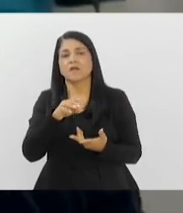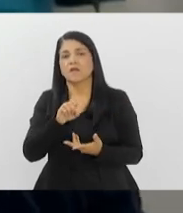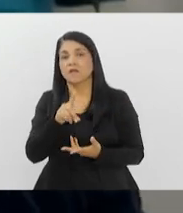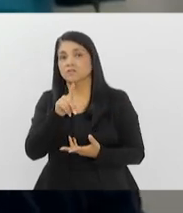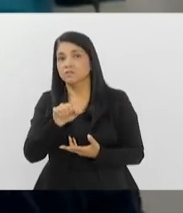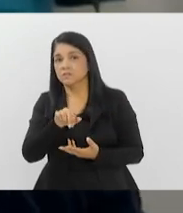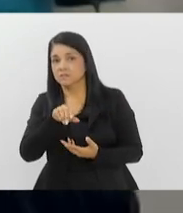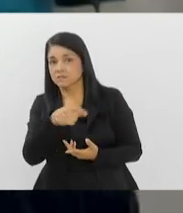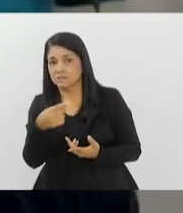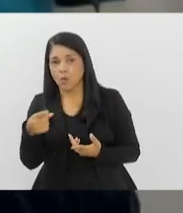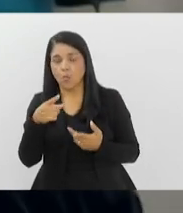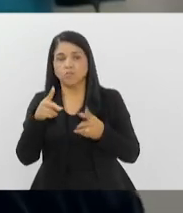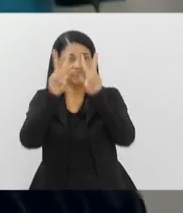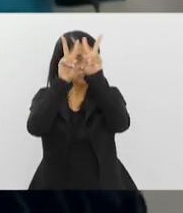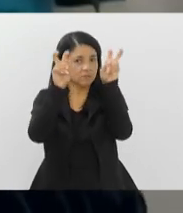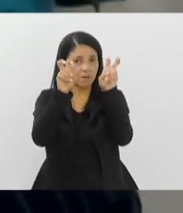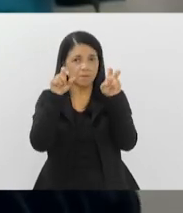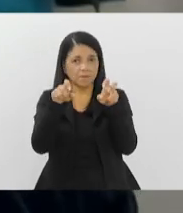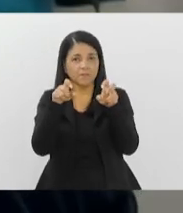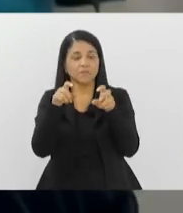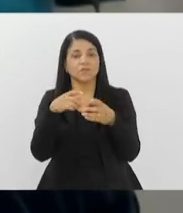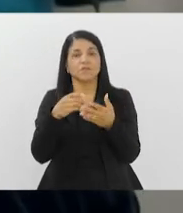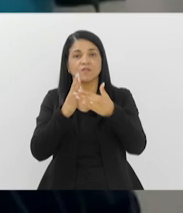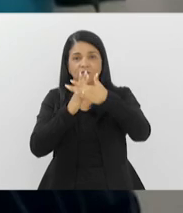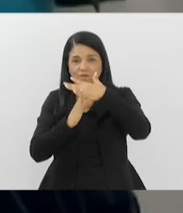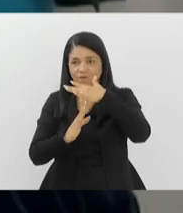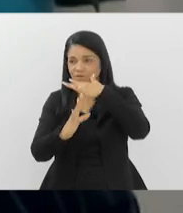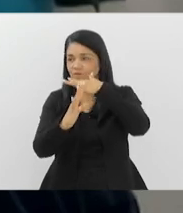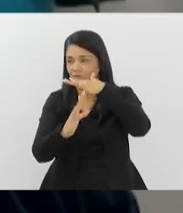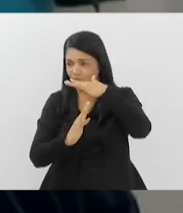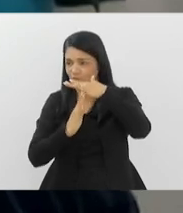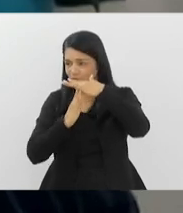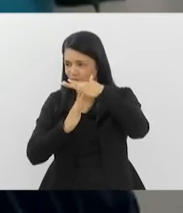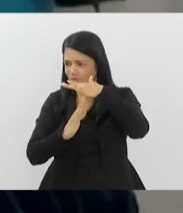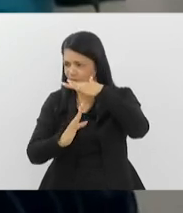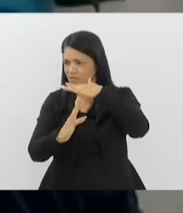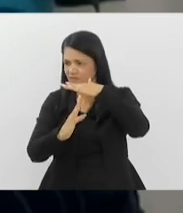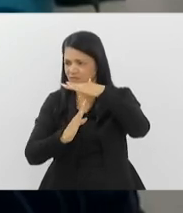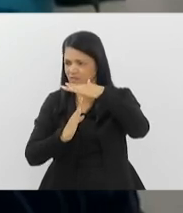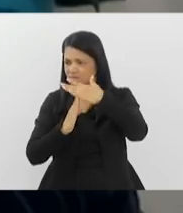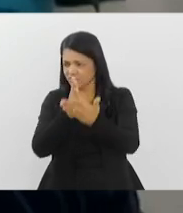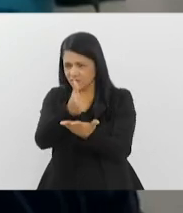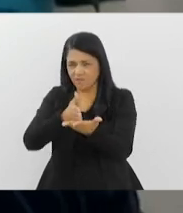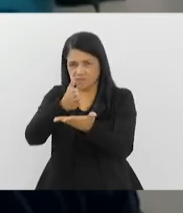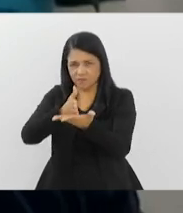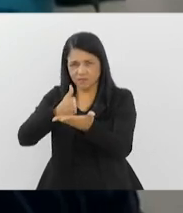uma edição onde o lema foi a nova fronteira da economia digital.